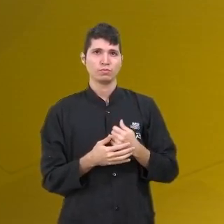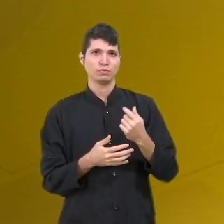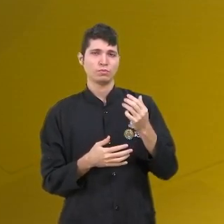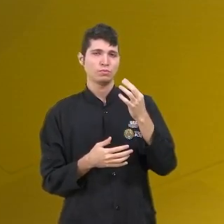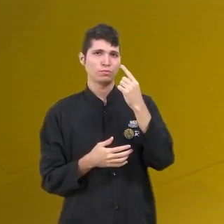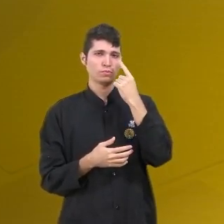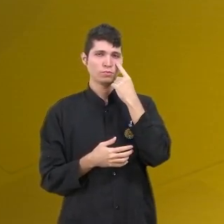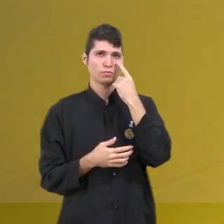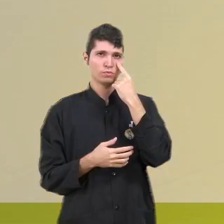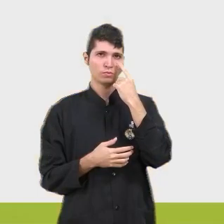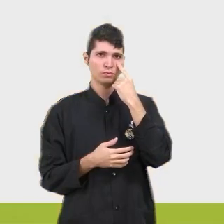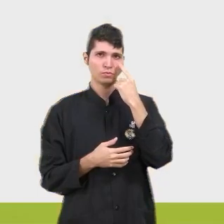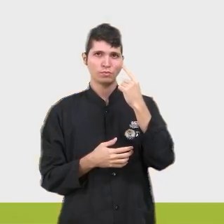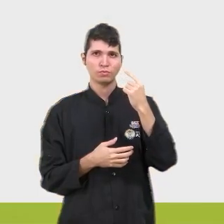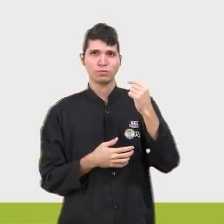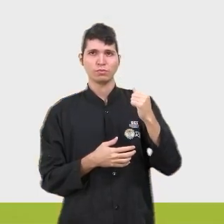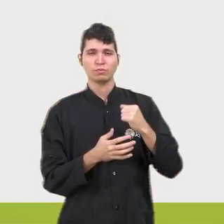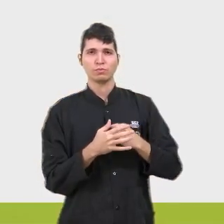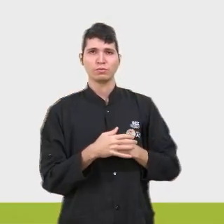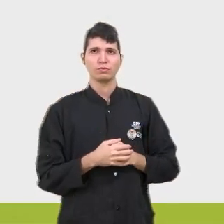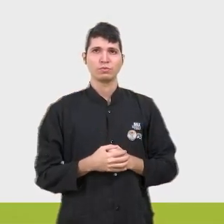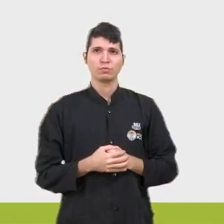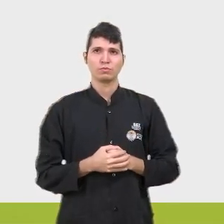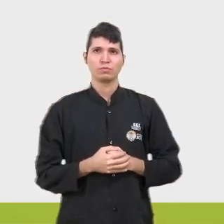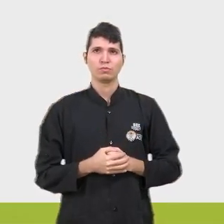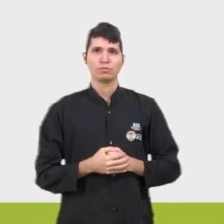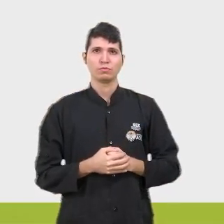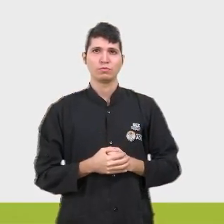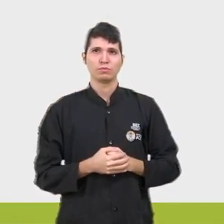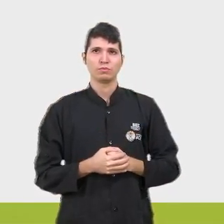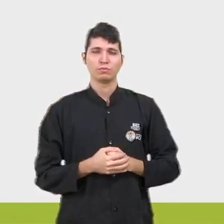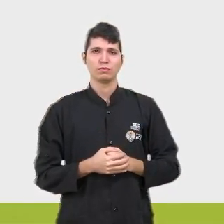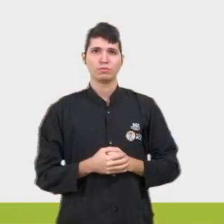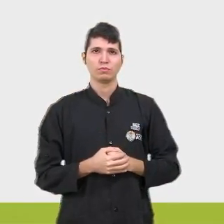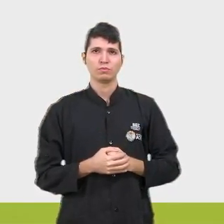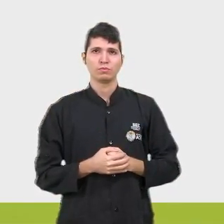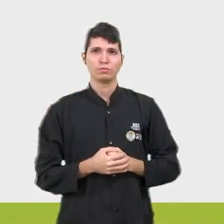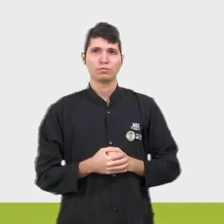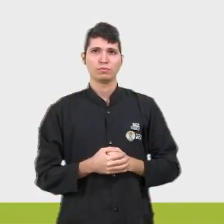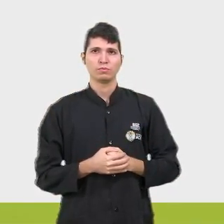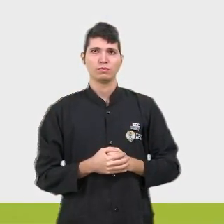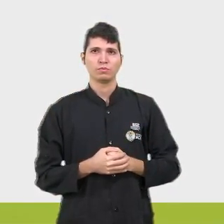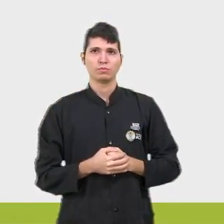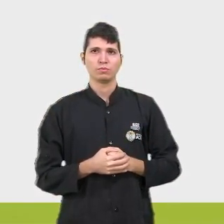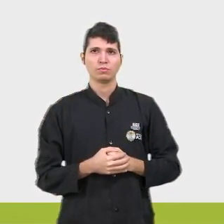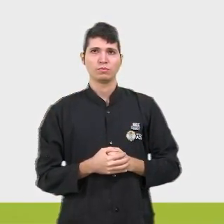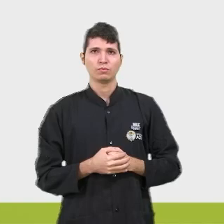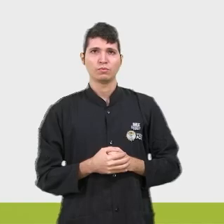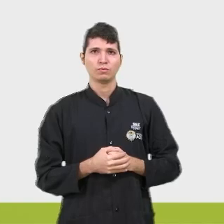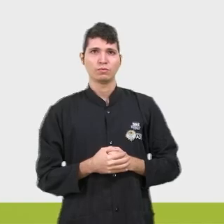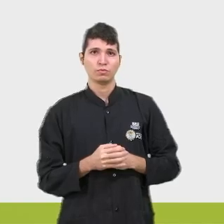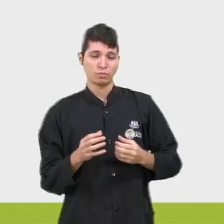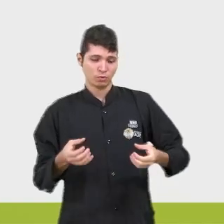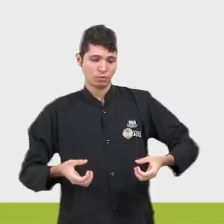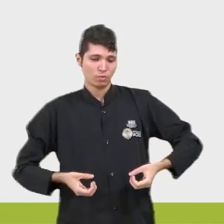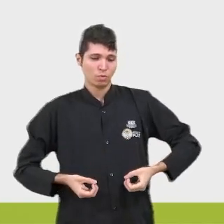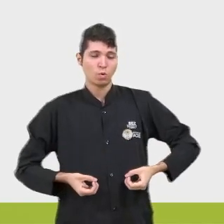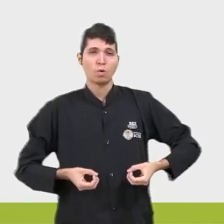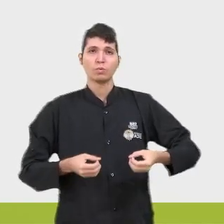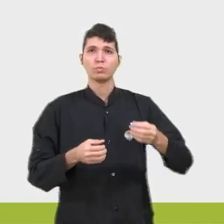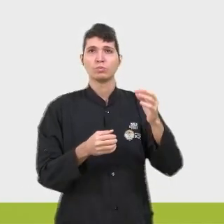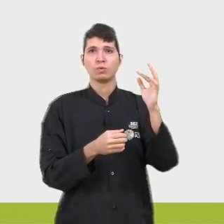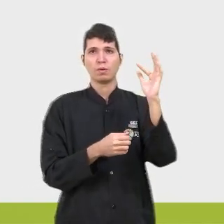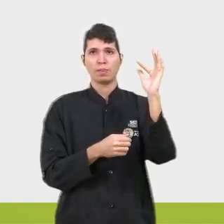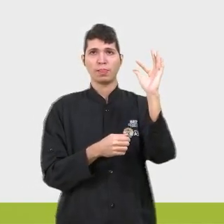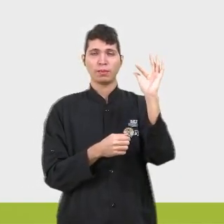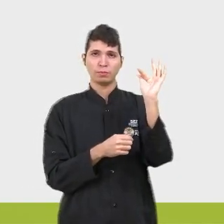né? Que é exatamente o gameta, e pelo gineceu, que é lá onde está o ovário, o óvulo, mas